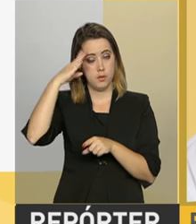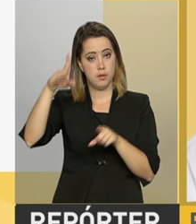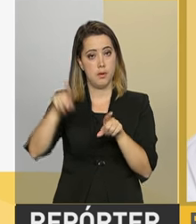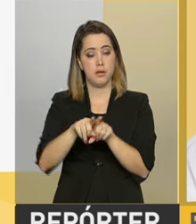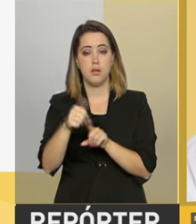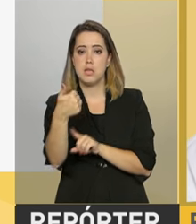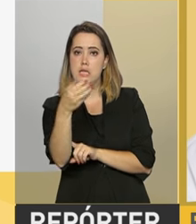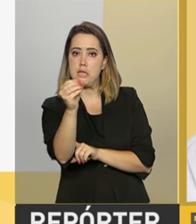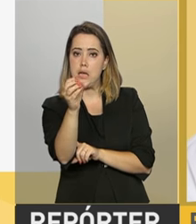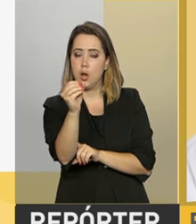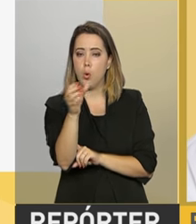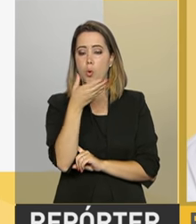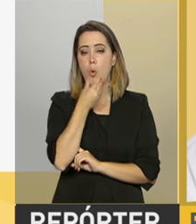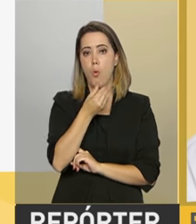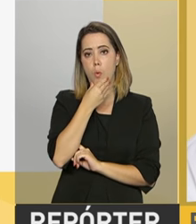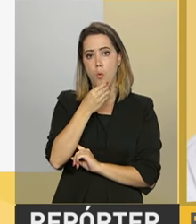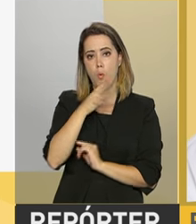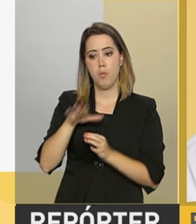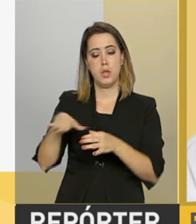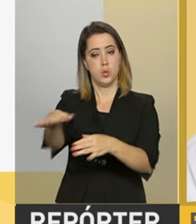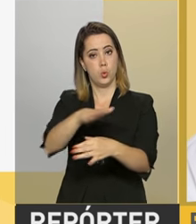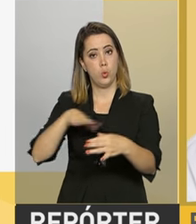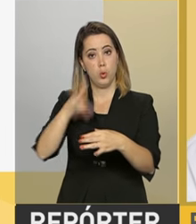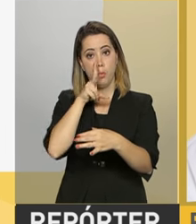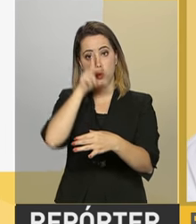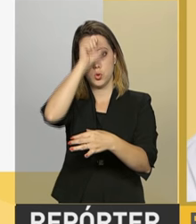de forma que nós vamos ter lá,